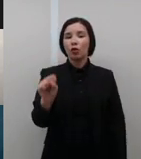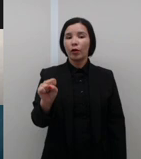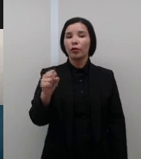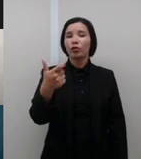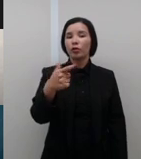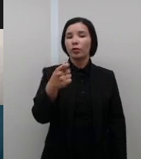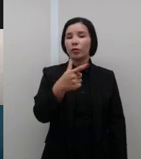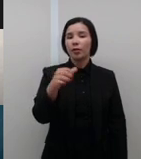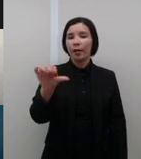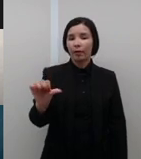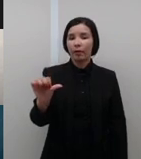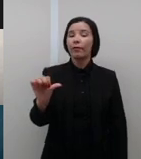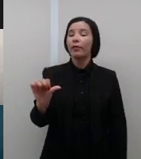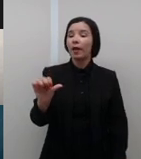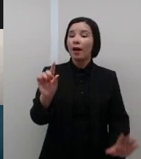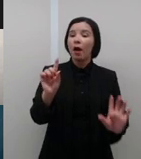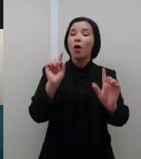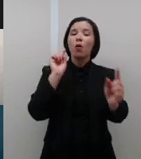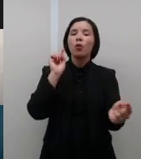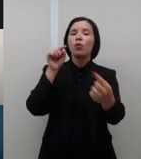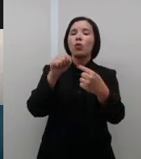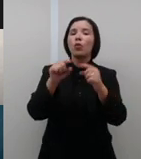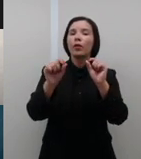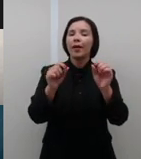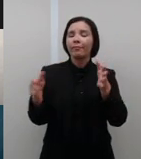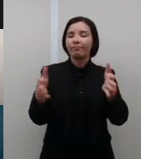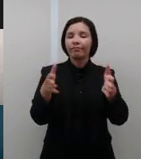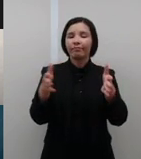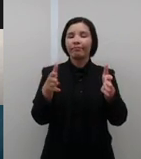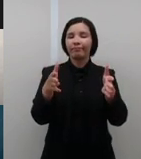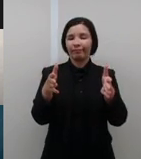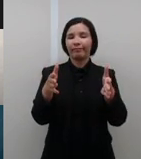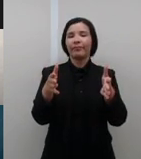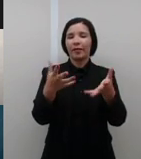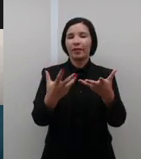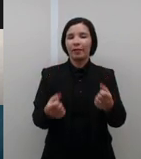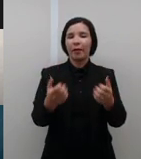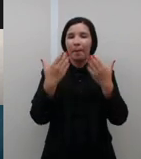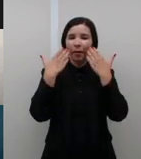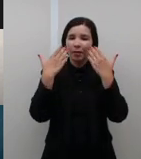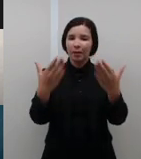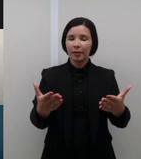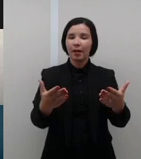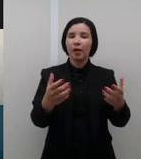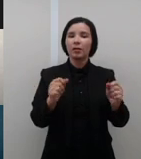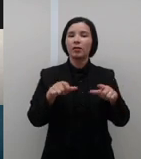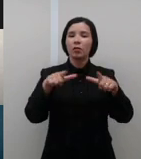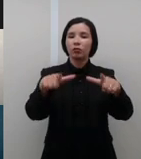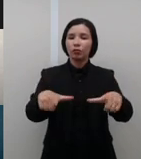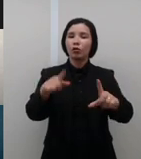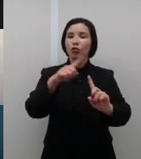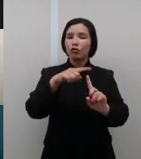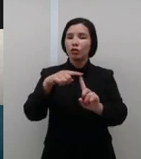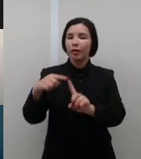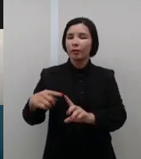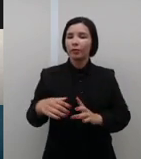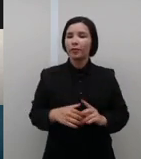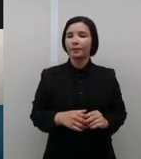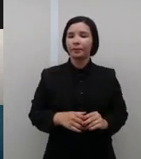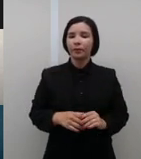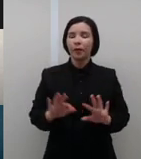98-91/2019, especificamente quanto aos marcos temporais para aquisição dos títulos. No referido procedimento, os candidatos